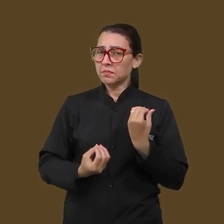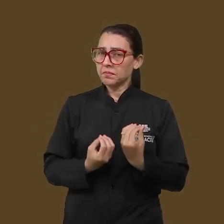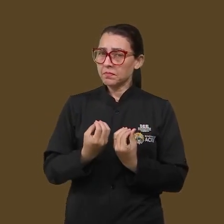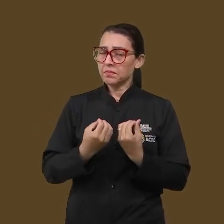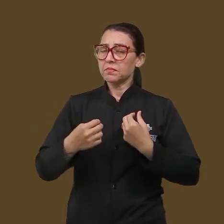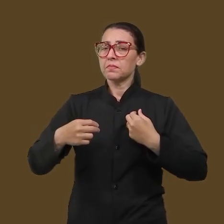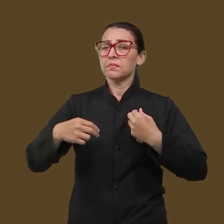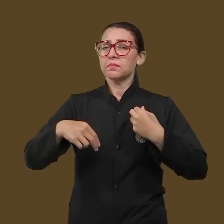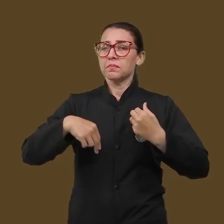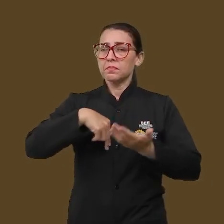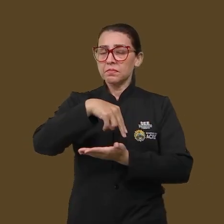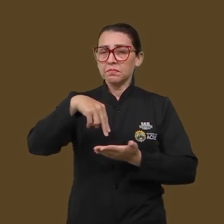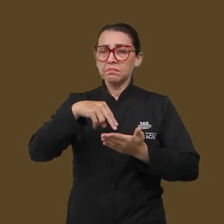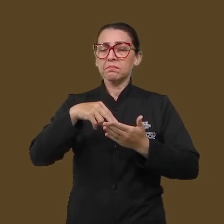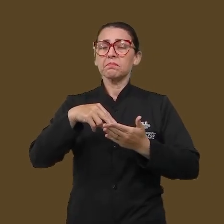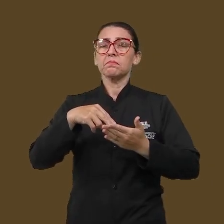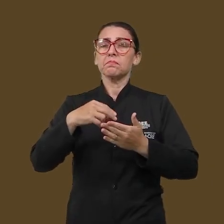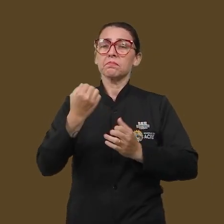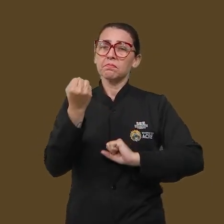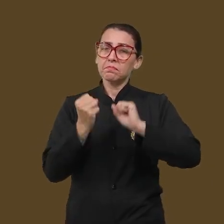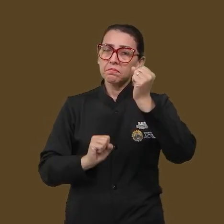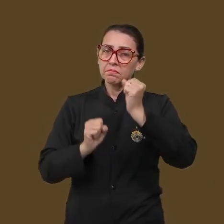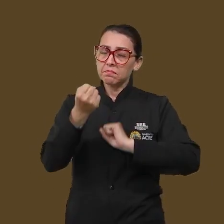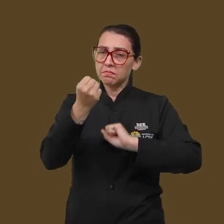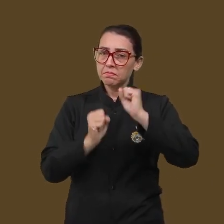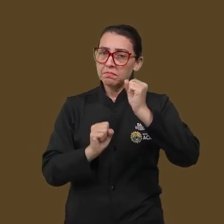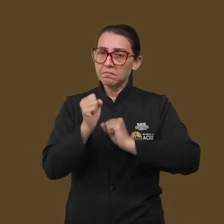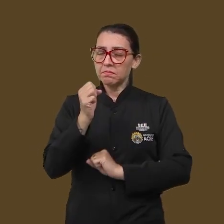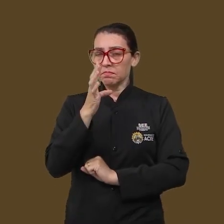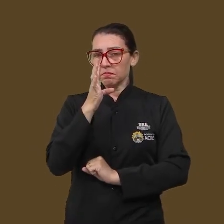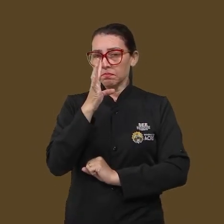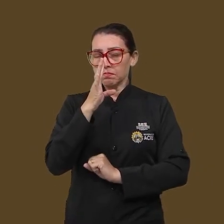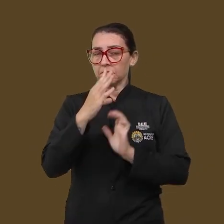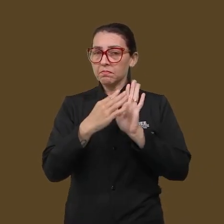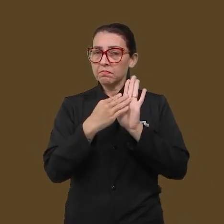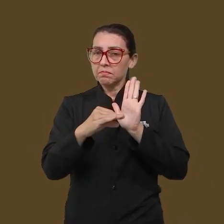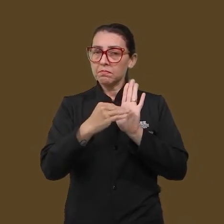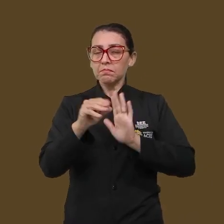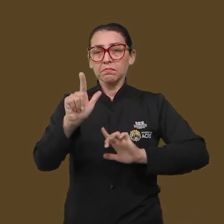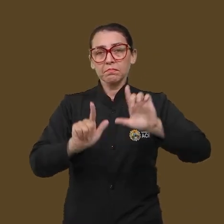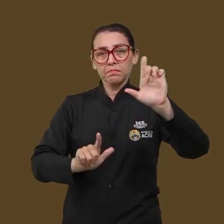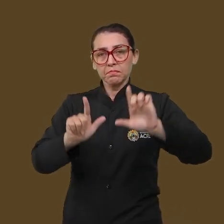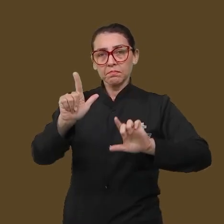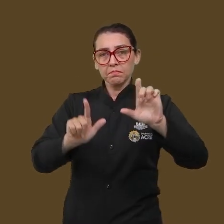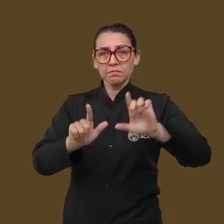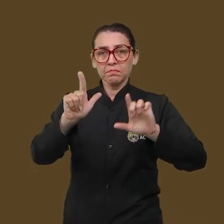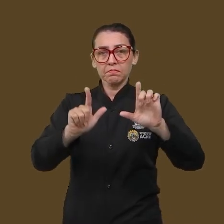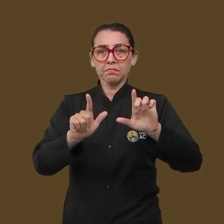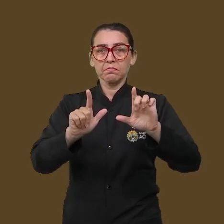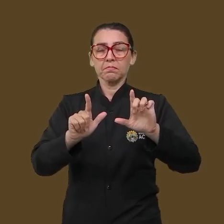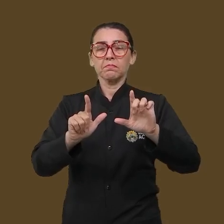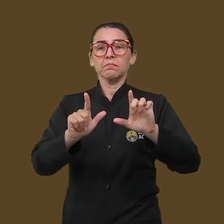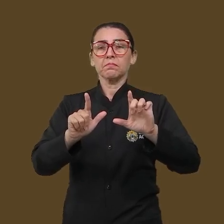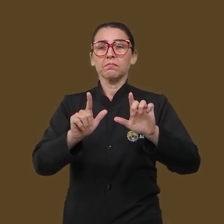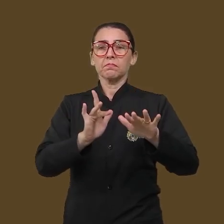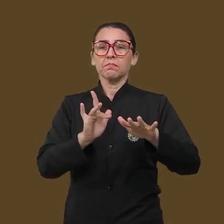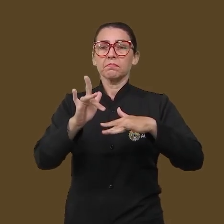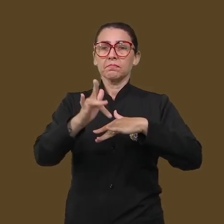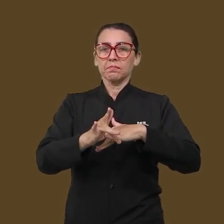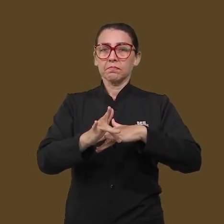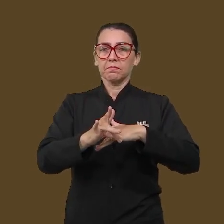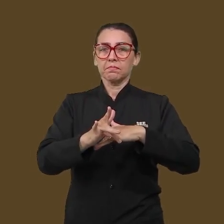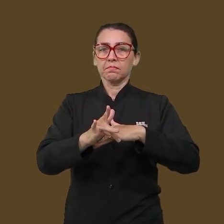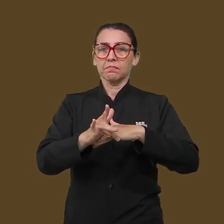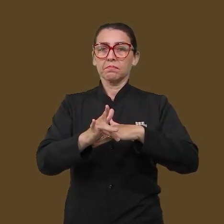danças moldam as indústrias do entretenimento, como a mídia, TV, clipes, redes